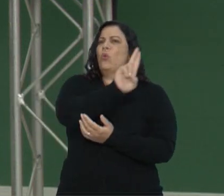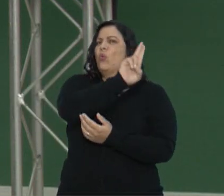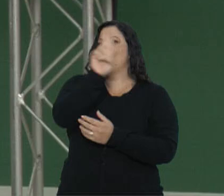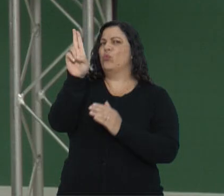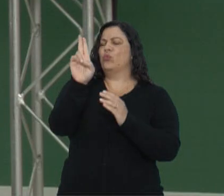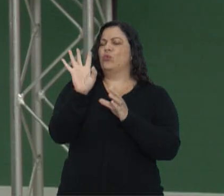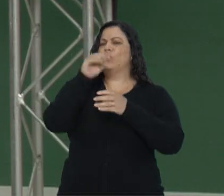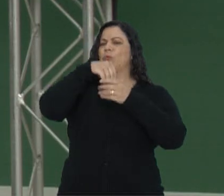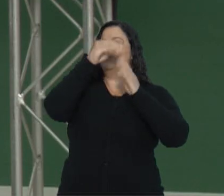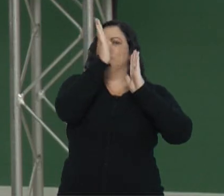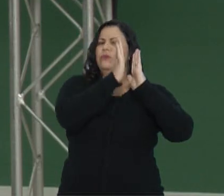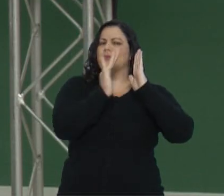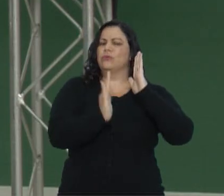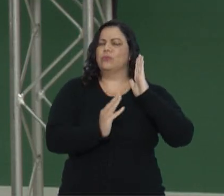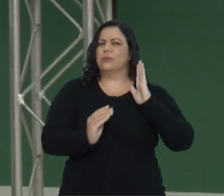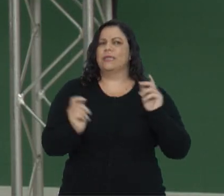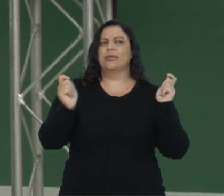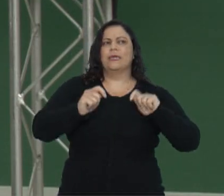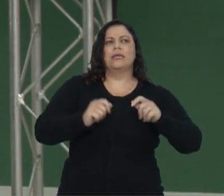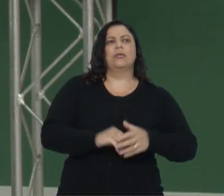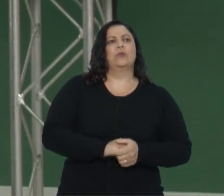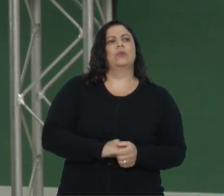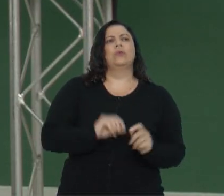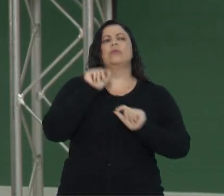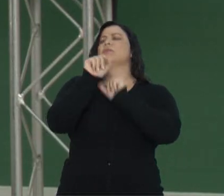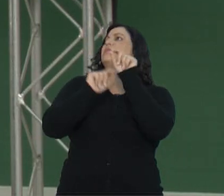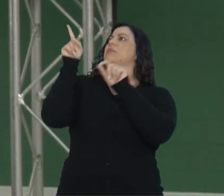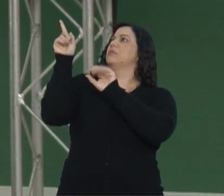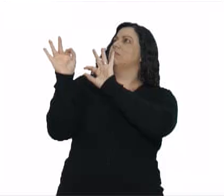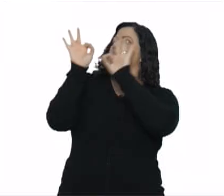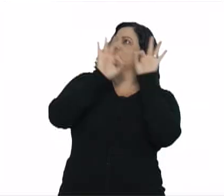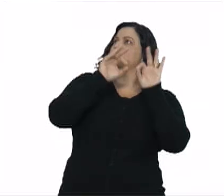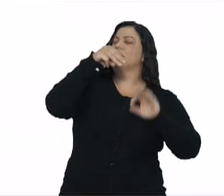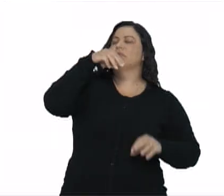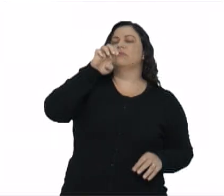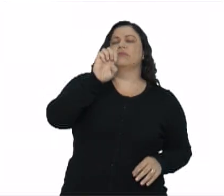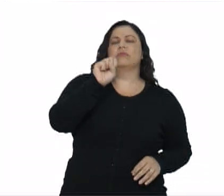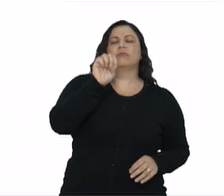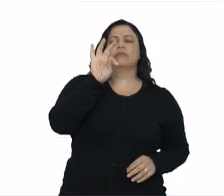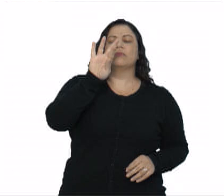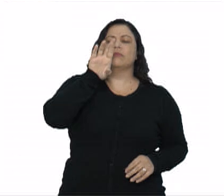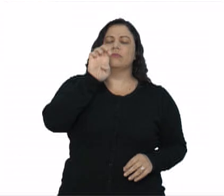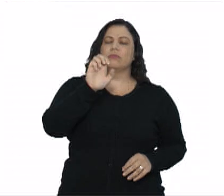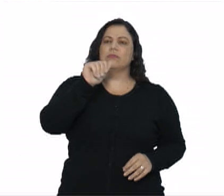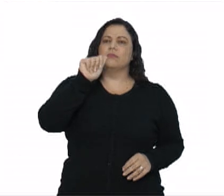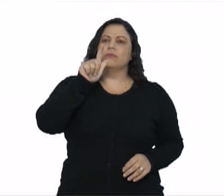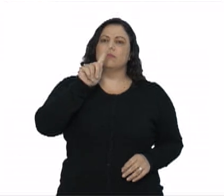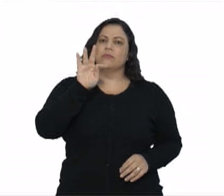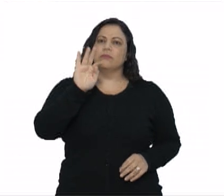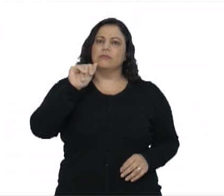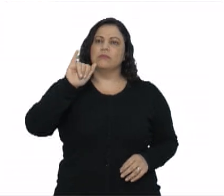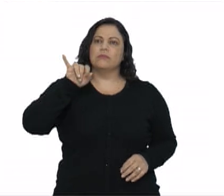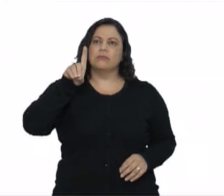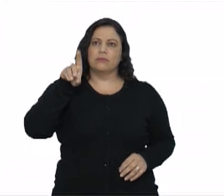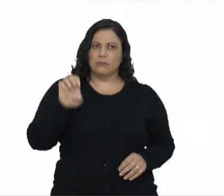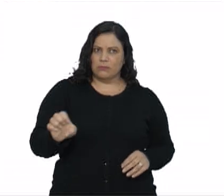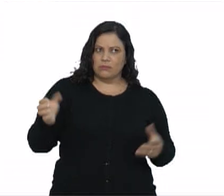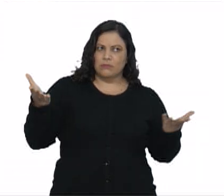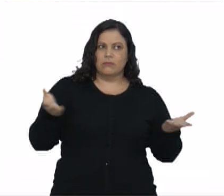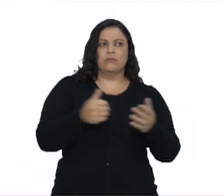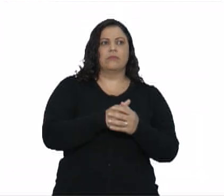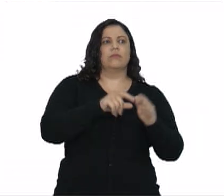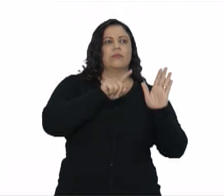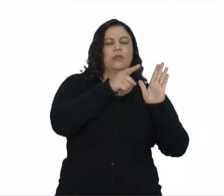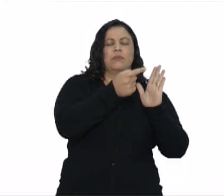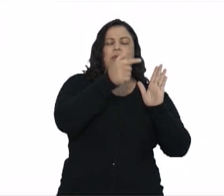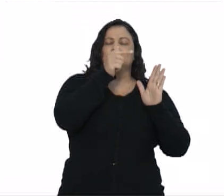barroco. Mestre Ataíde. Mestre Ataíde, Manuel da Costa Ataíde,